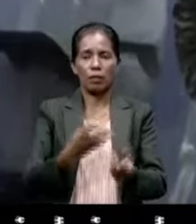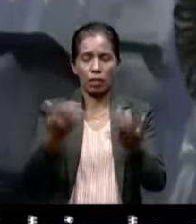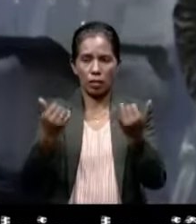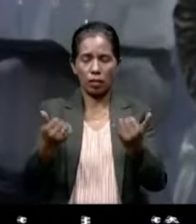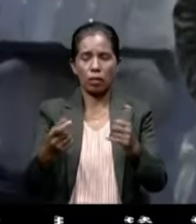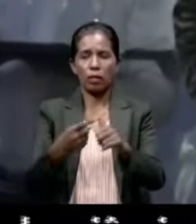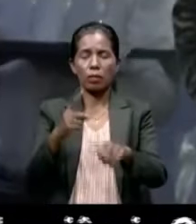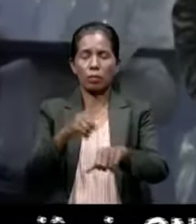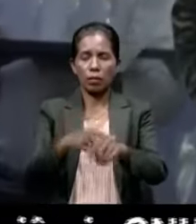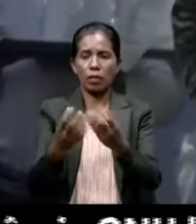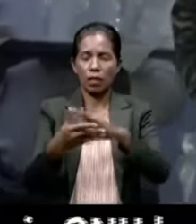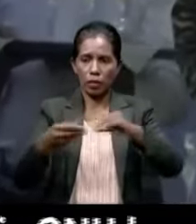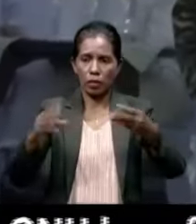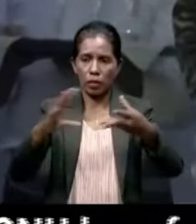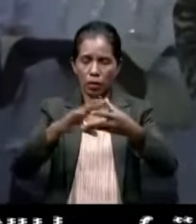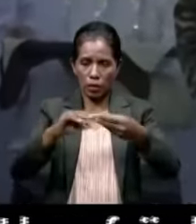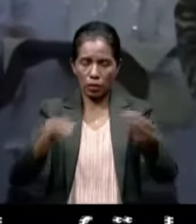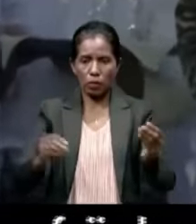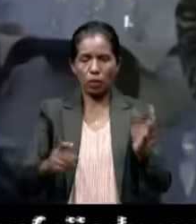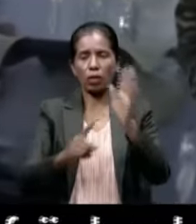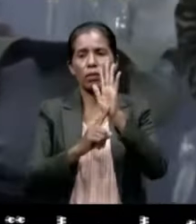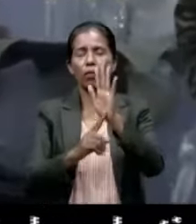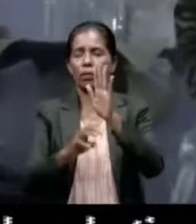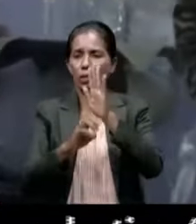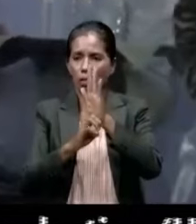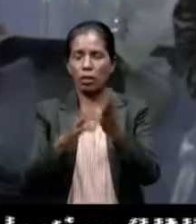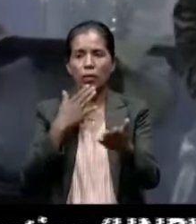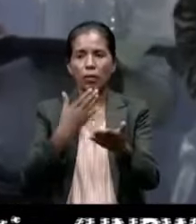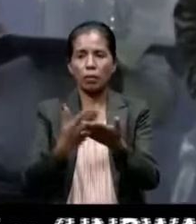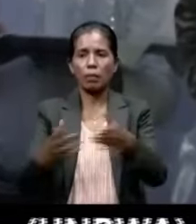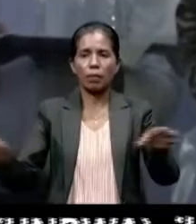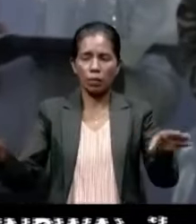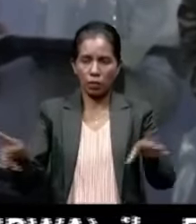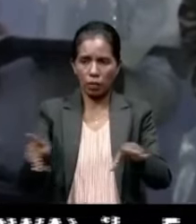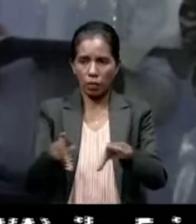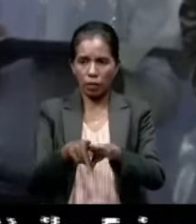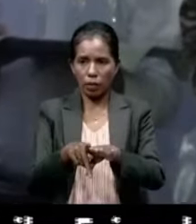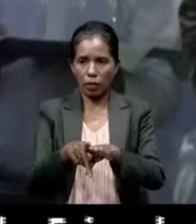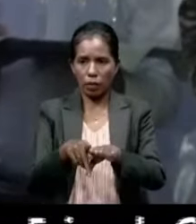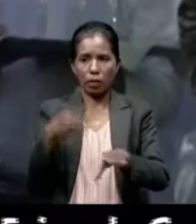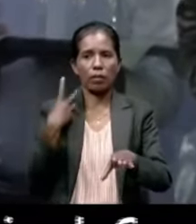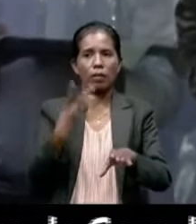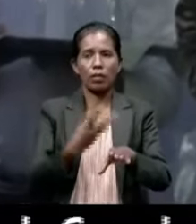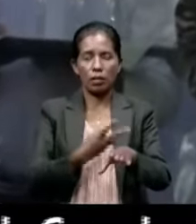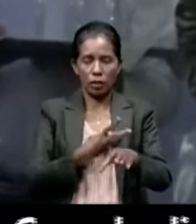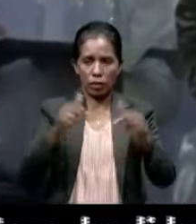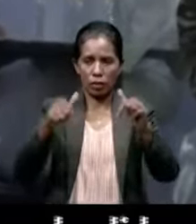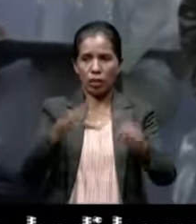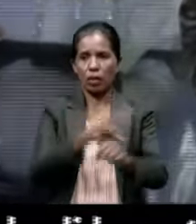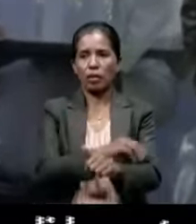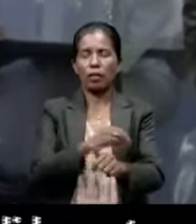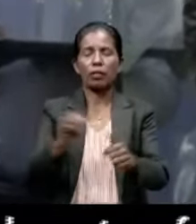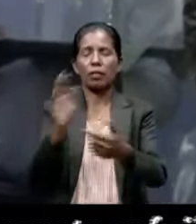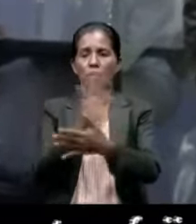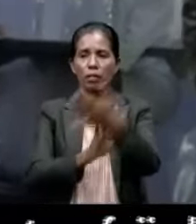momento extraordinário e emotivo quando participei nas celebrações de 50º aniversário